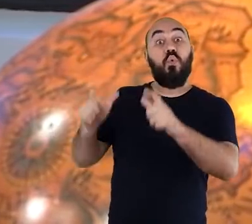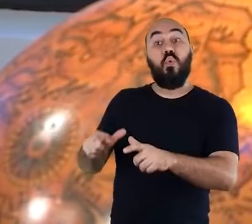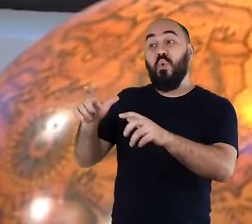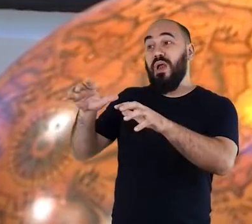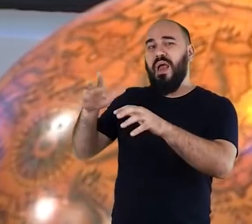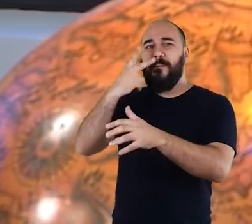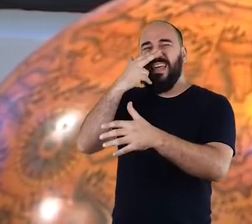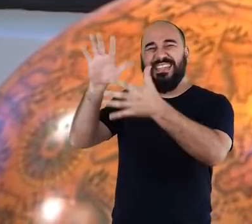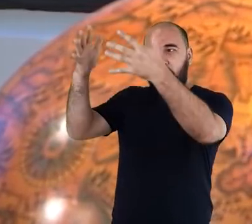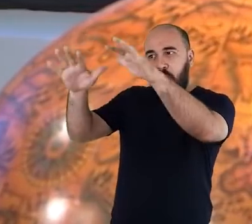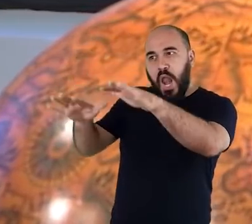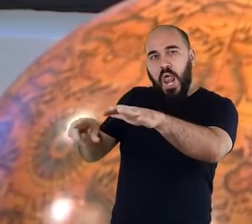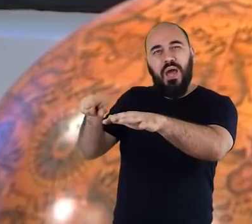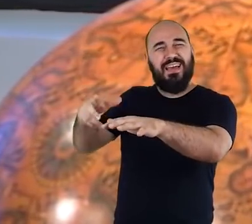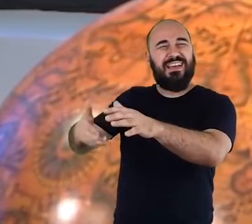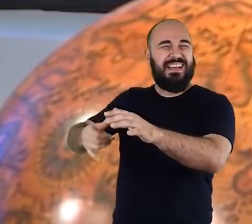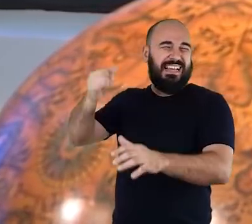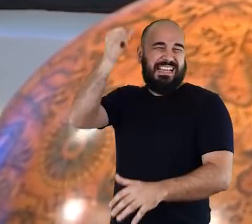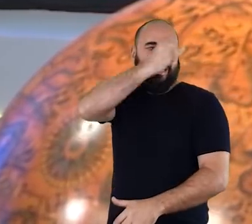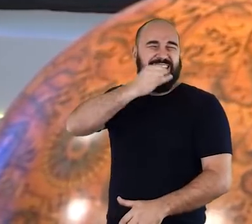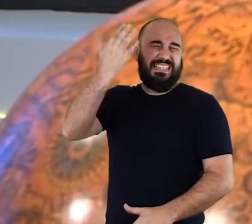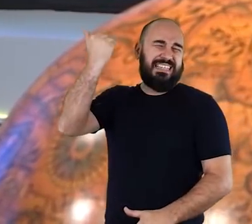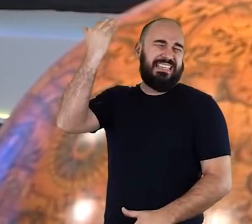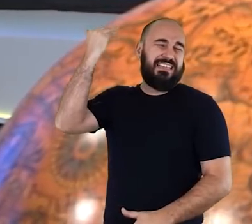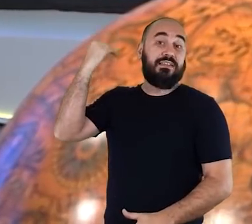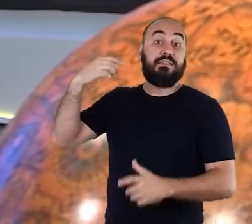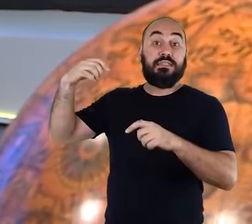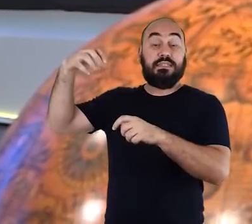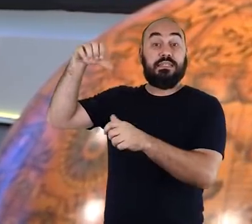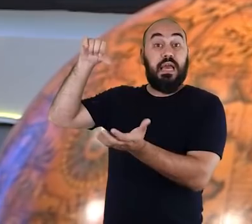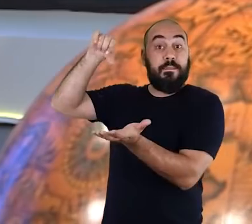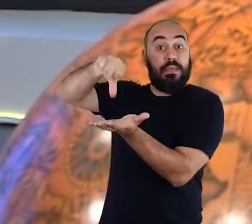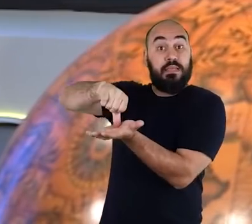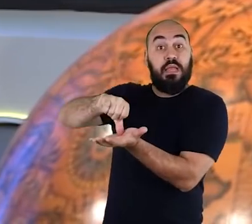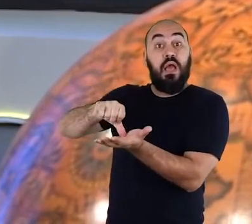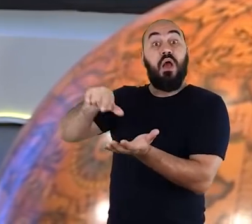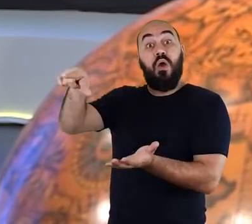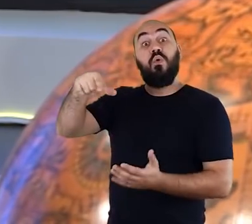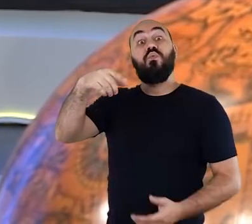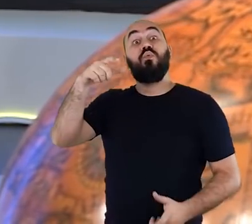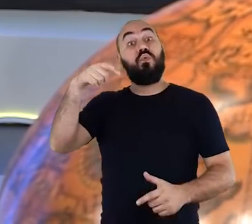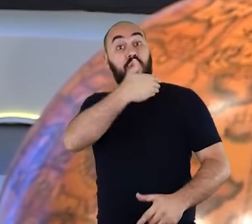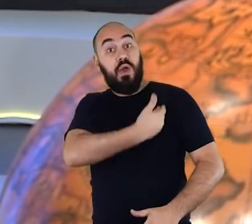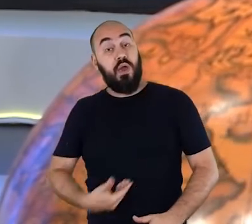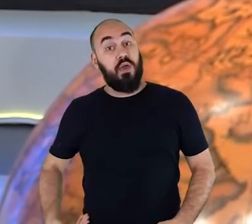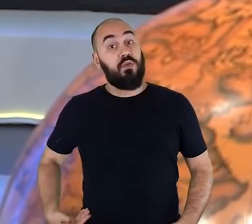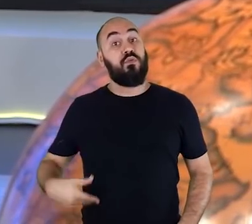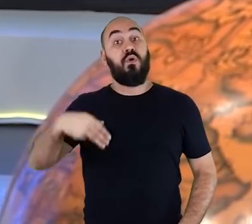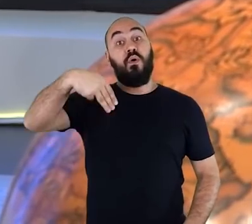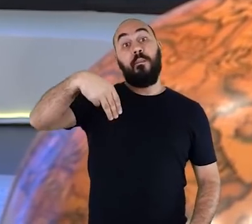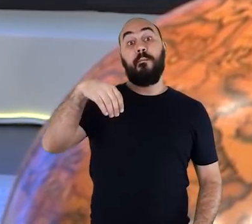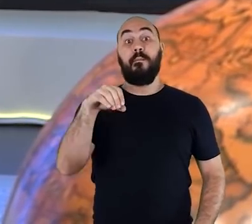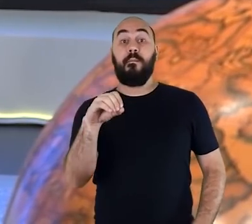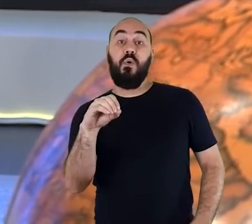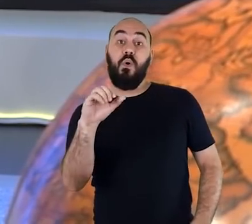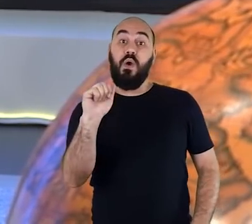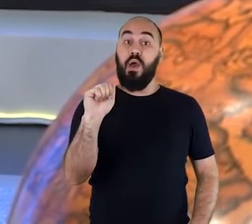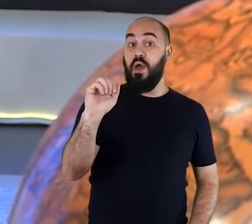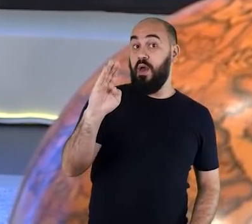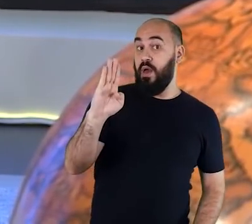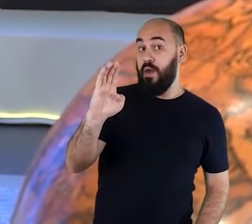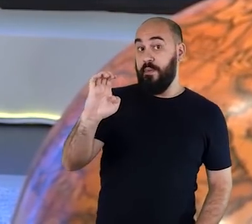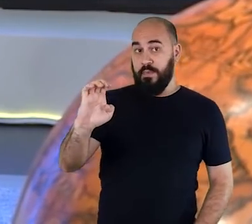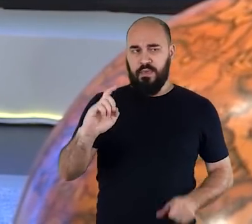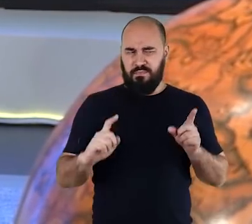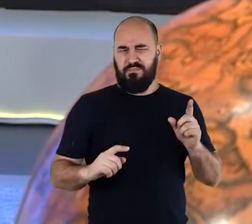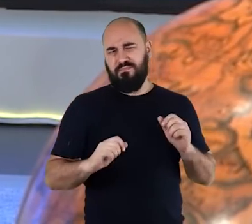antiga cidade de Dibon, capital do reino de Moabe. Isso você pode encontrar na Bíblia, por exemplo, em Jeremias 48,